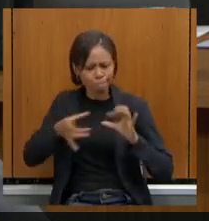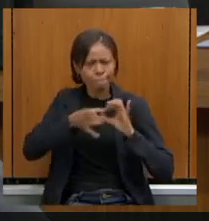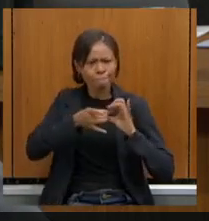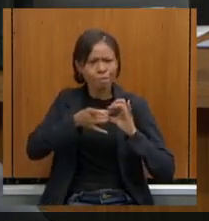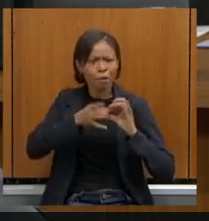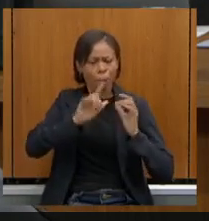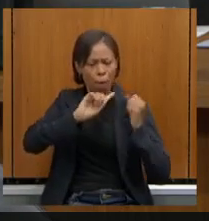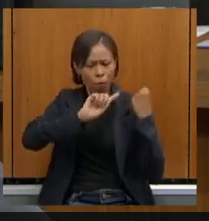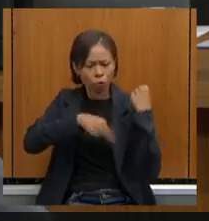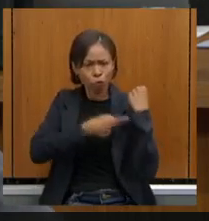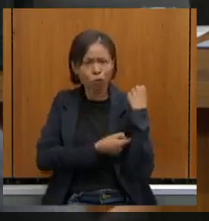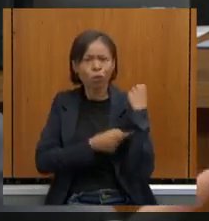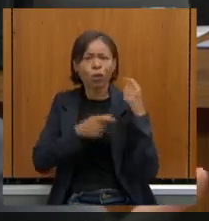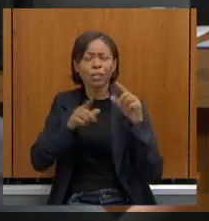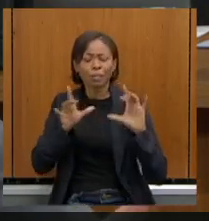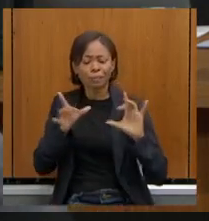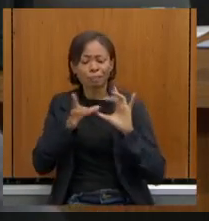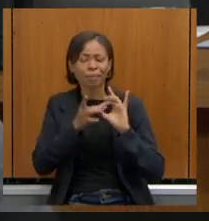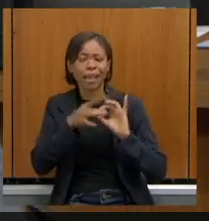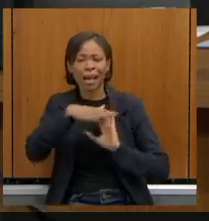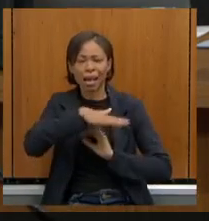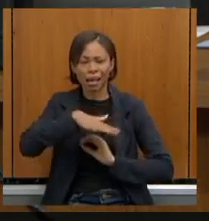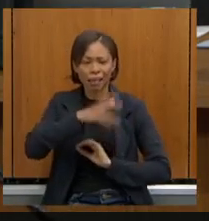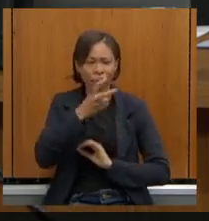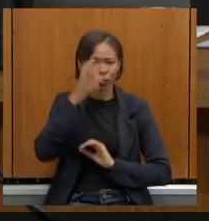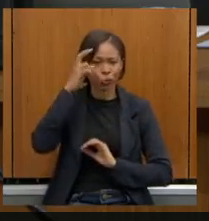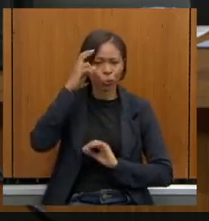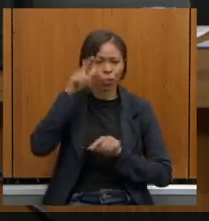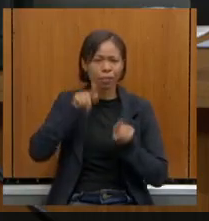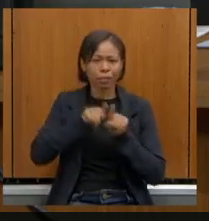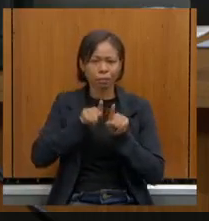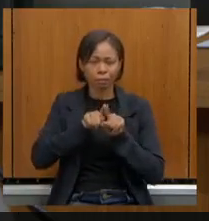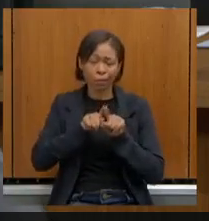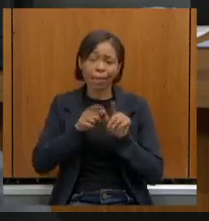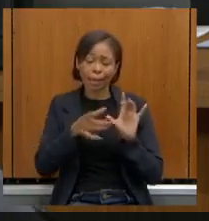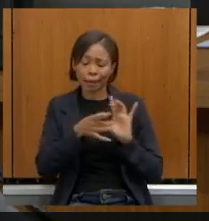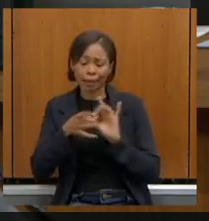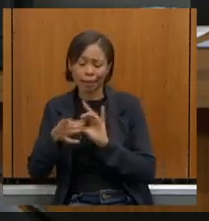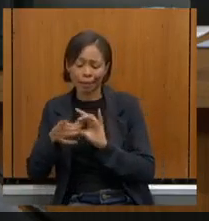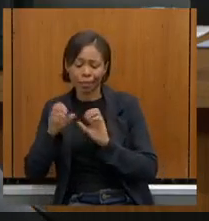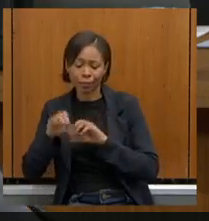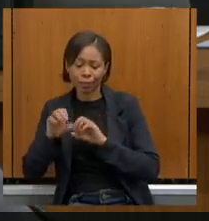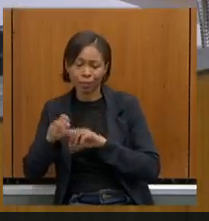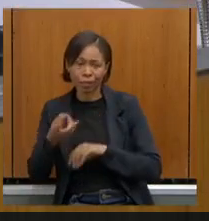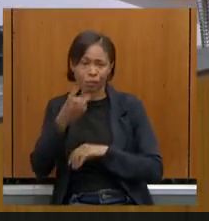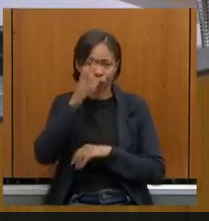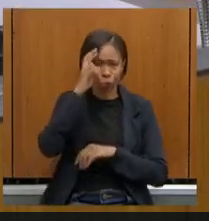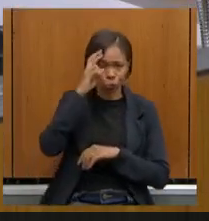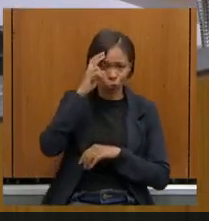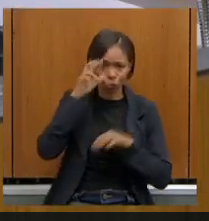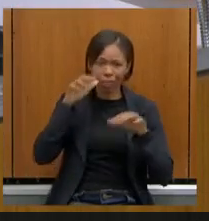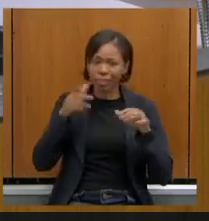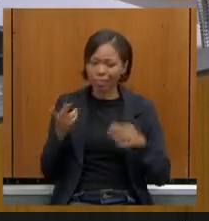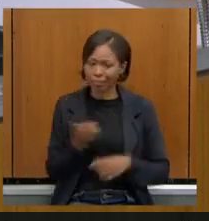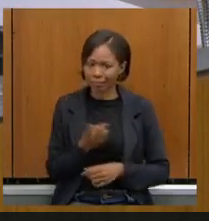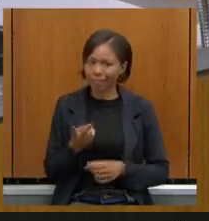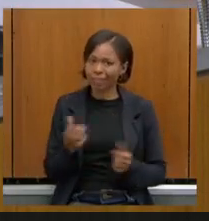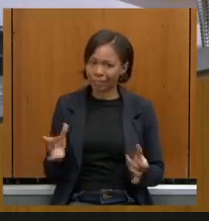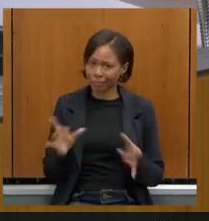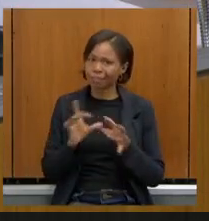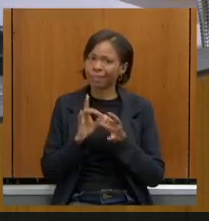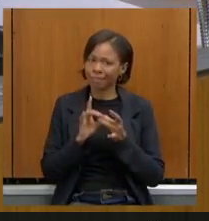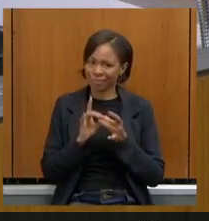também com a cultura que está diretamente ligada à educação. Educação sem cultura, é Beatriz? Não chega ao lugar